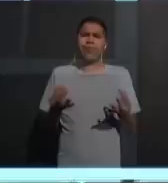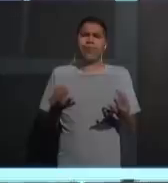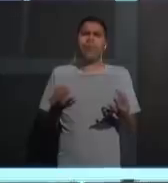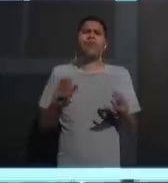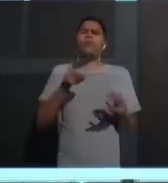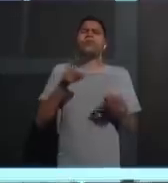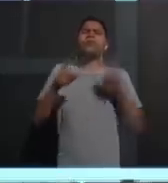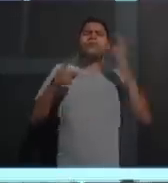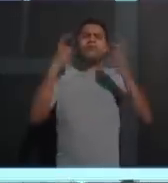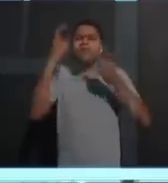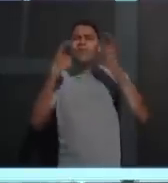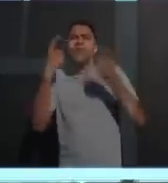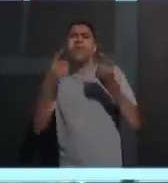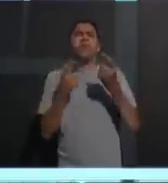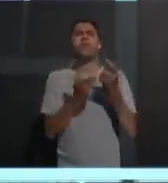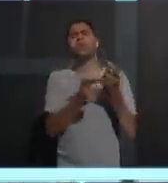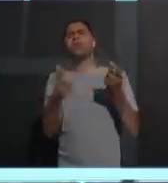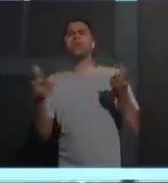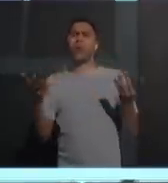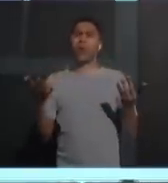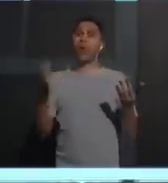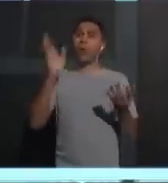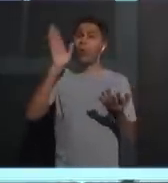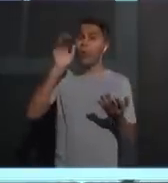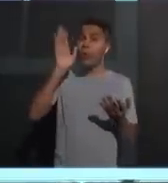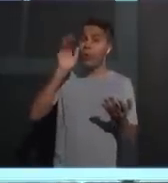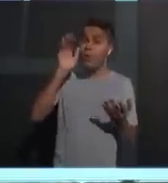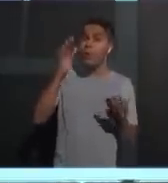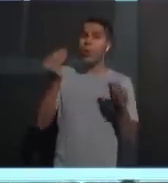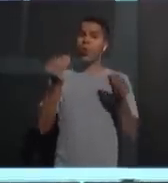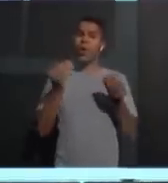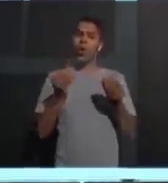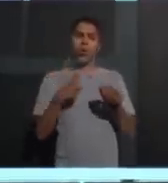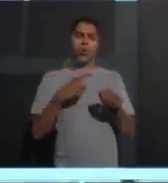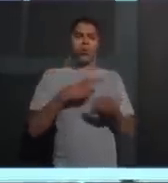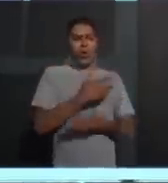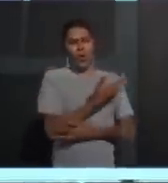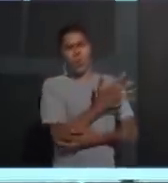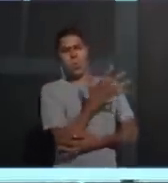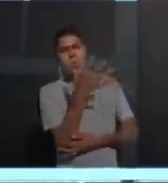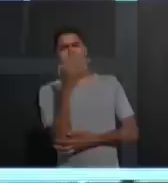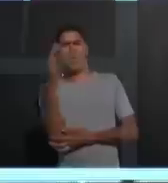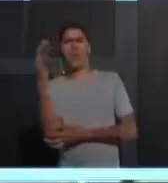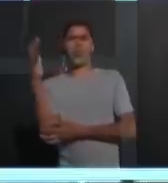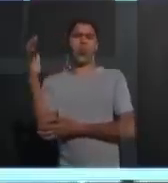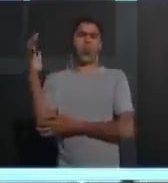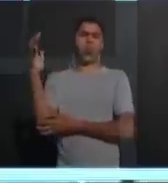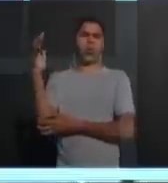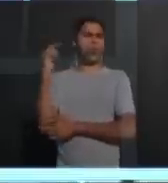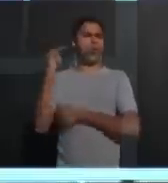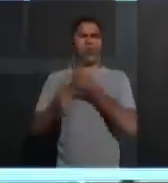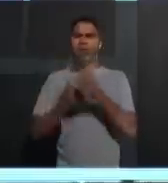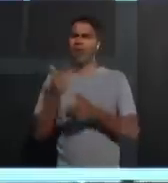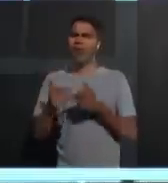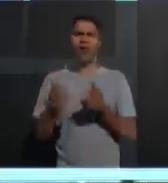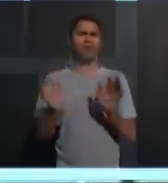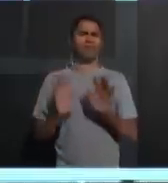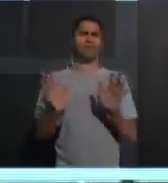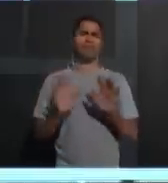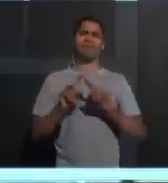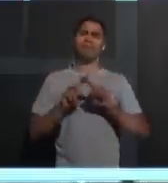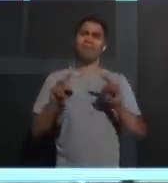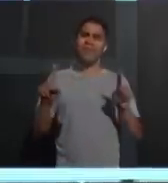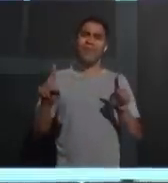se preocupam com o restante observem como crescem os lírios eles não trabalham nem tecem